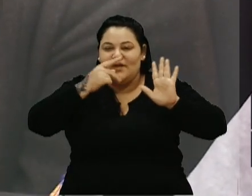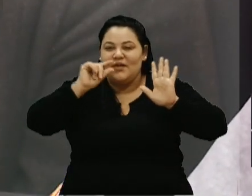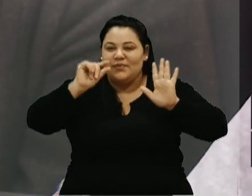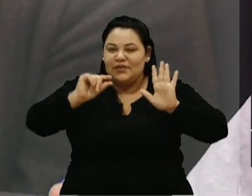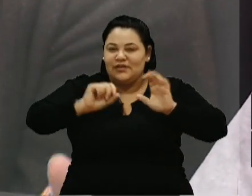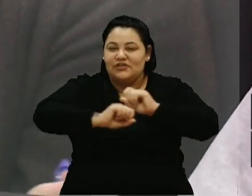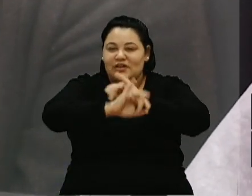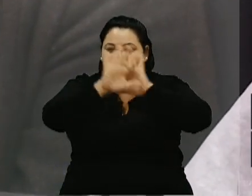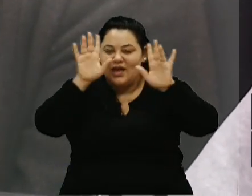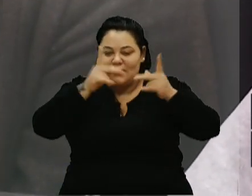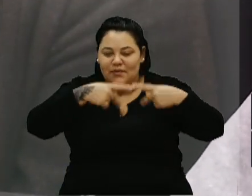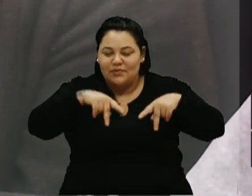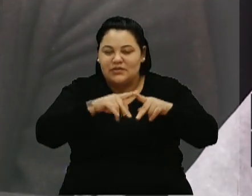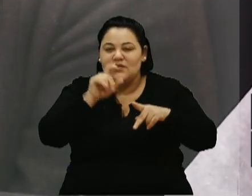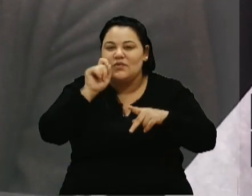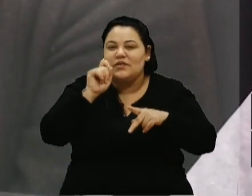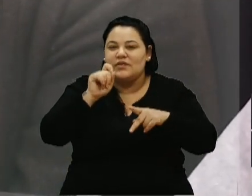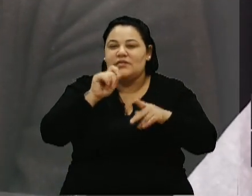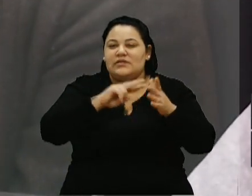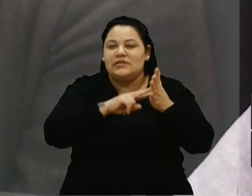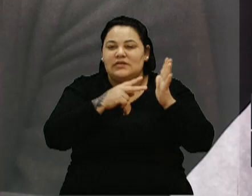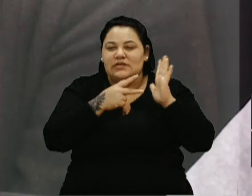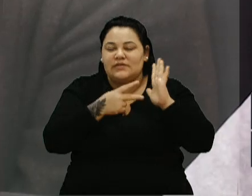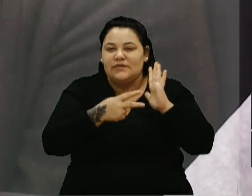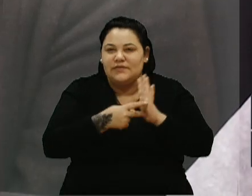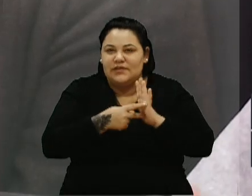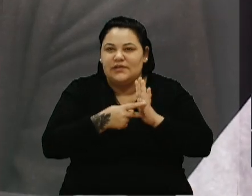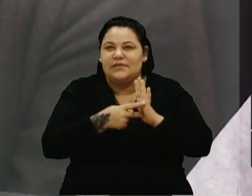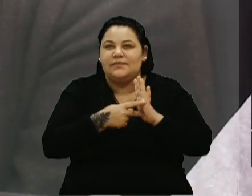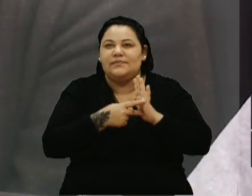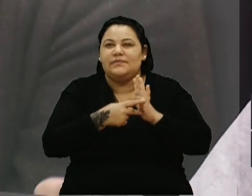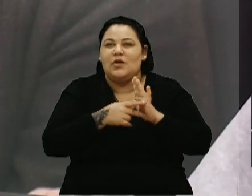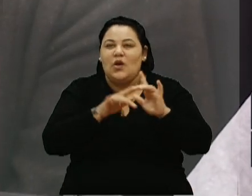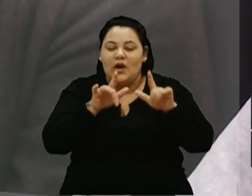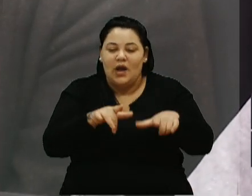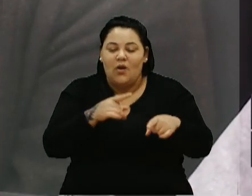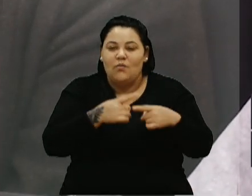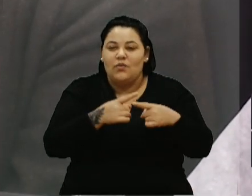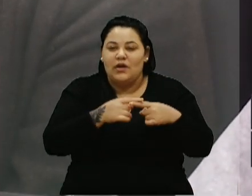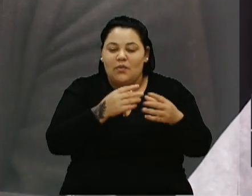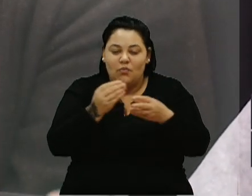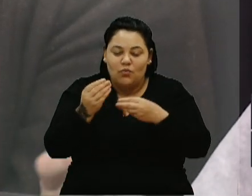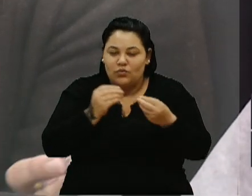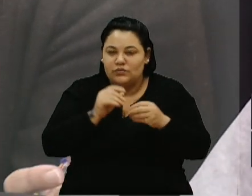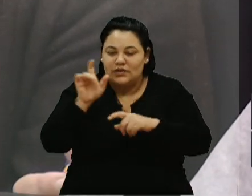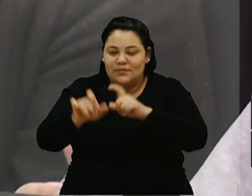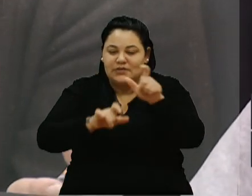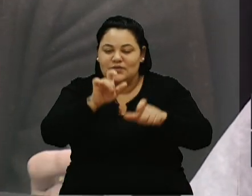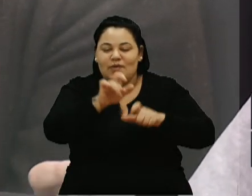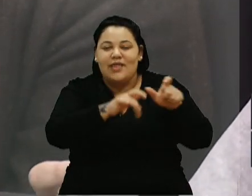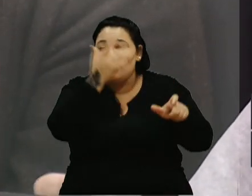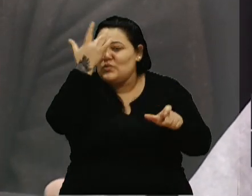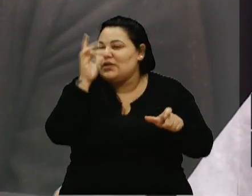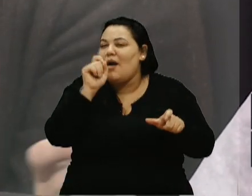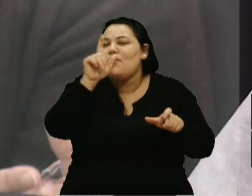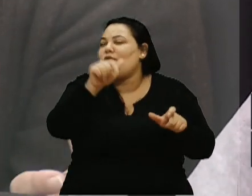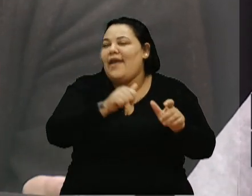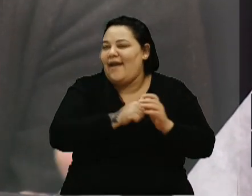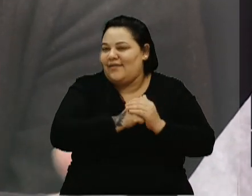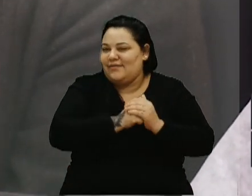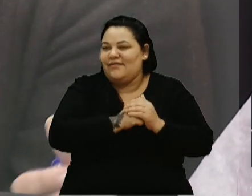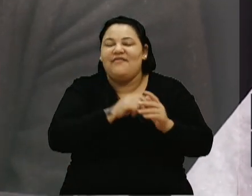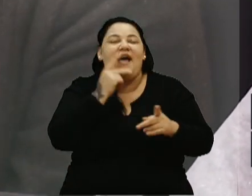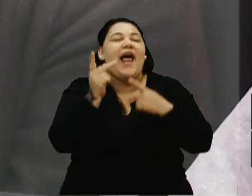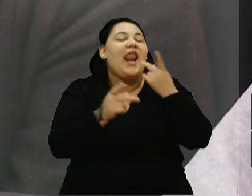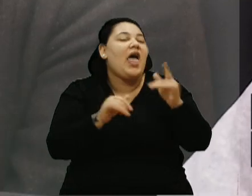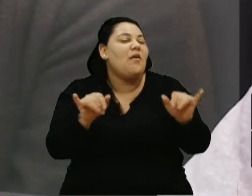pouco a população o que é os manicômios judiciários, né? Porque muita gente não tem muita clareza sobre isso, fala assim só por